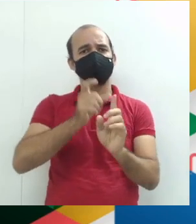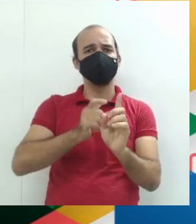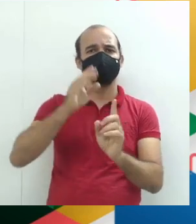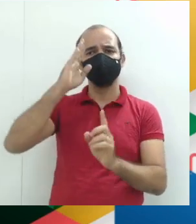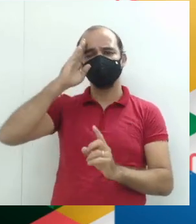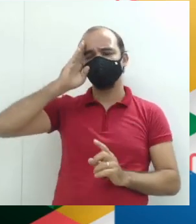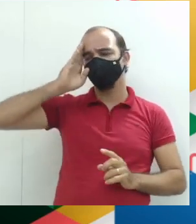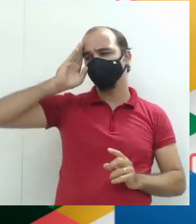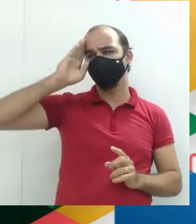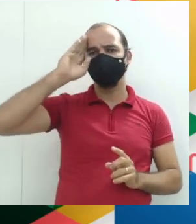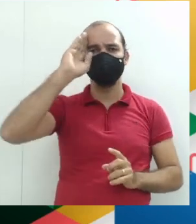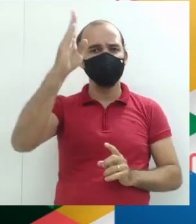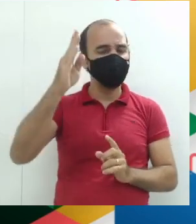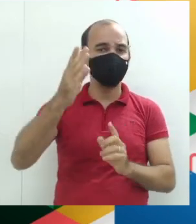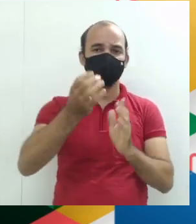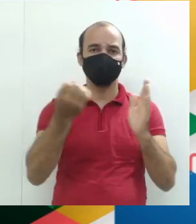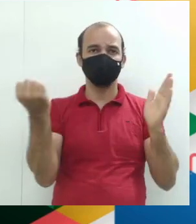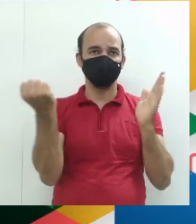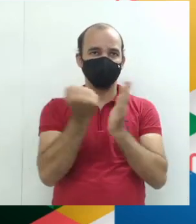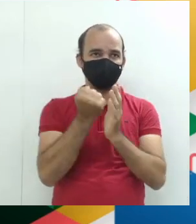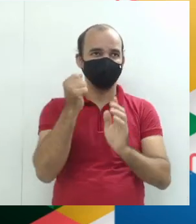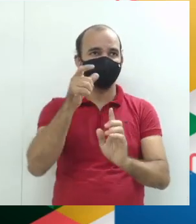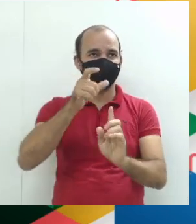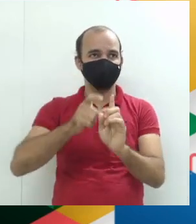maiores músicos e cantores